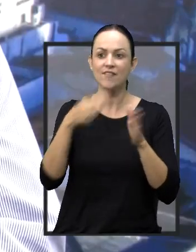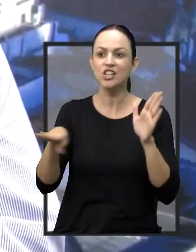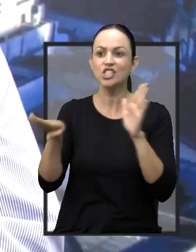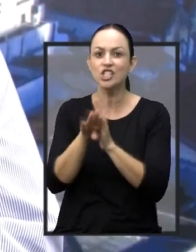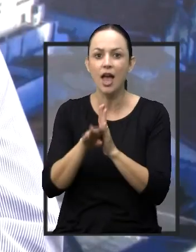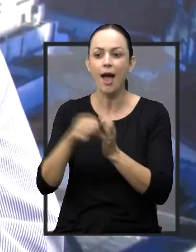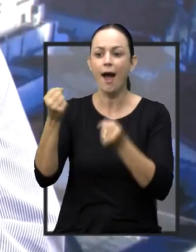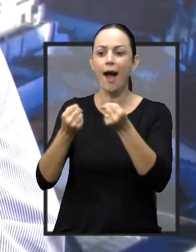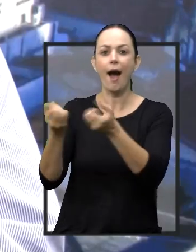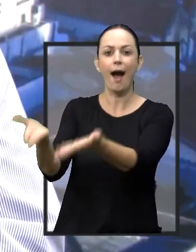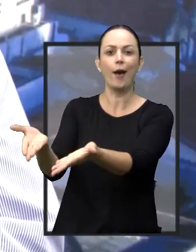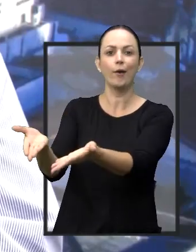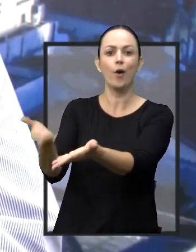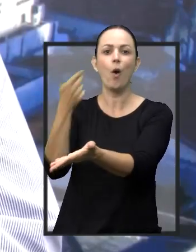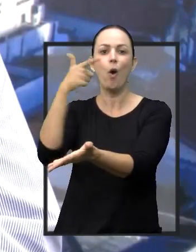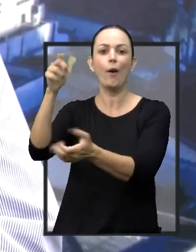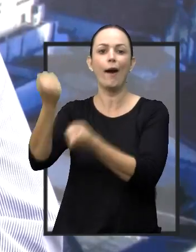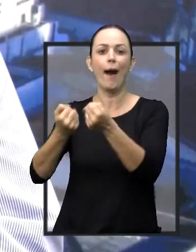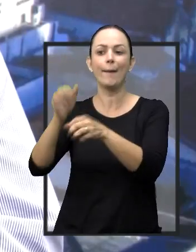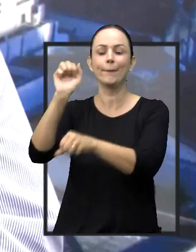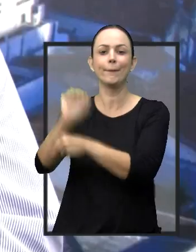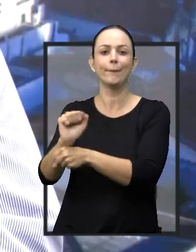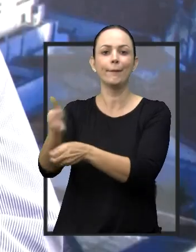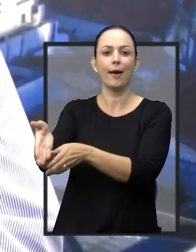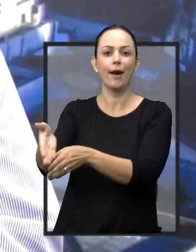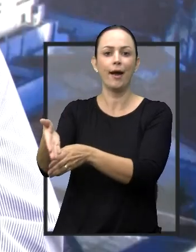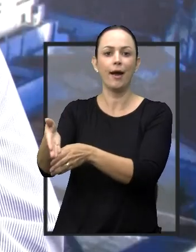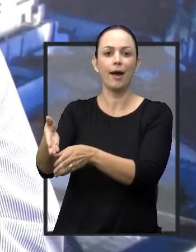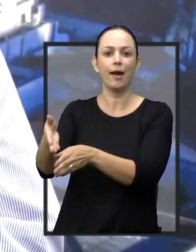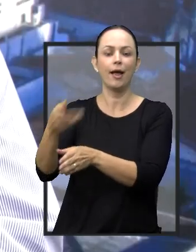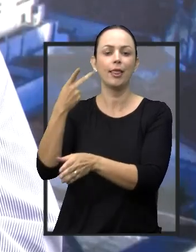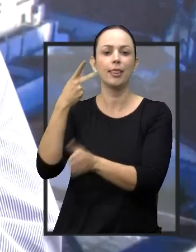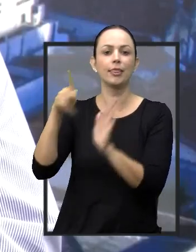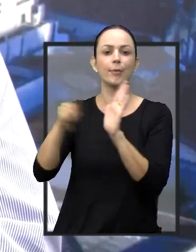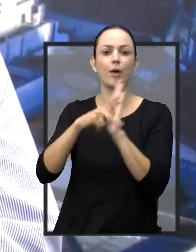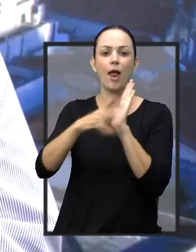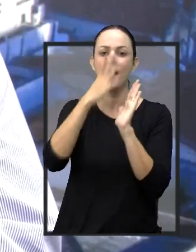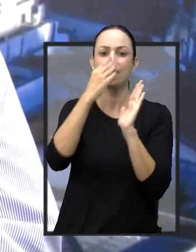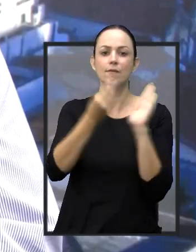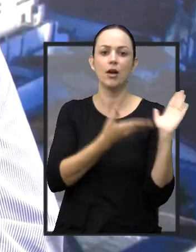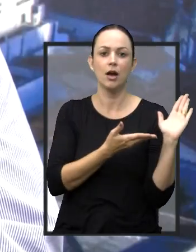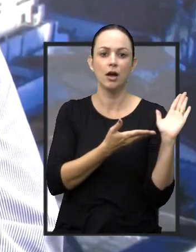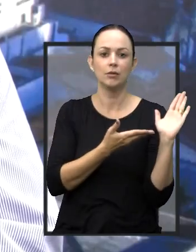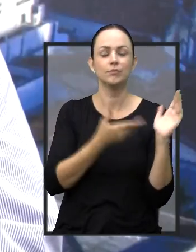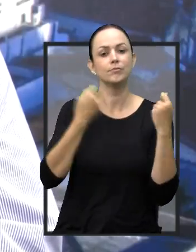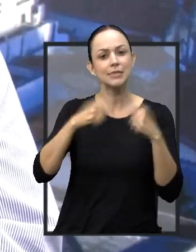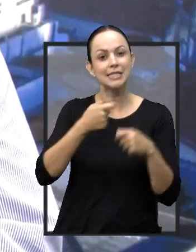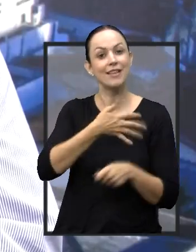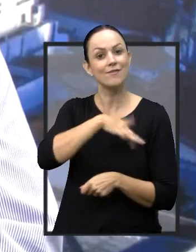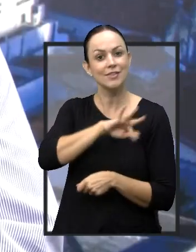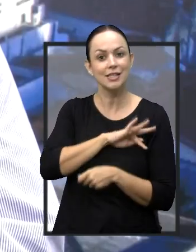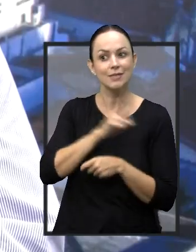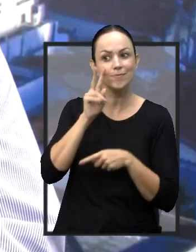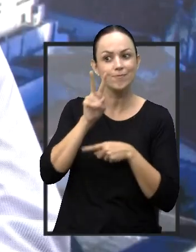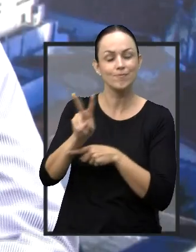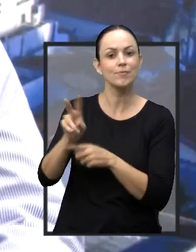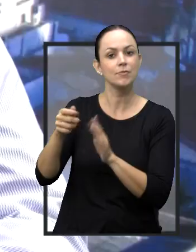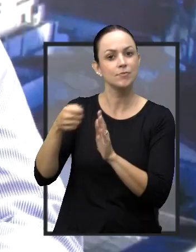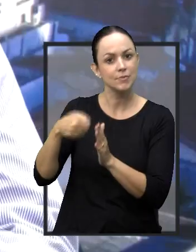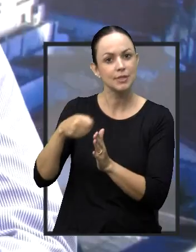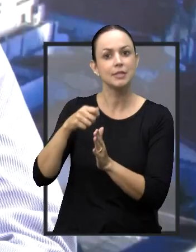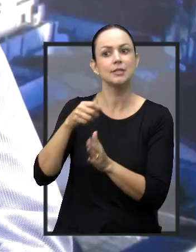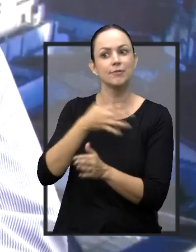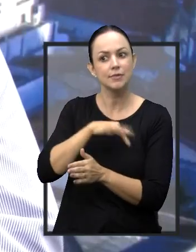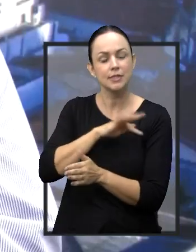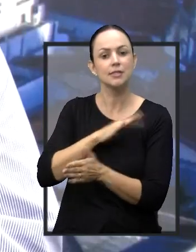fiscalização. Então já aproveito o espaço até para que os órgãos competentes possam ter um olhar diferenciado, porque não adianta nada